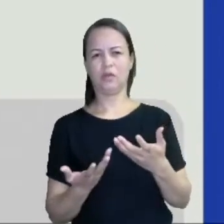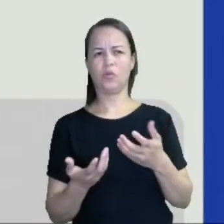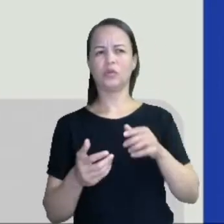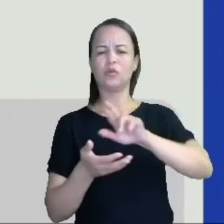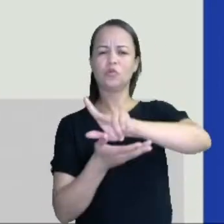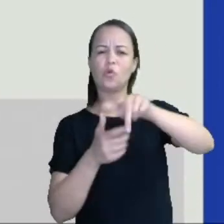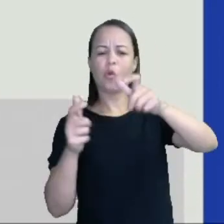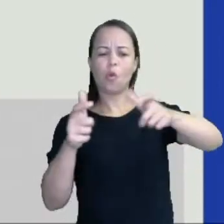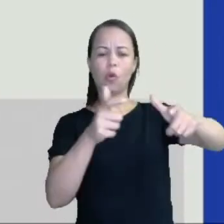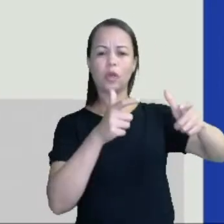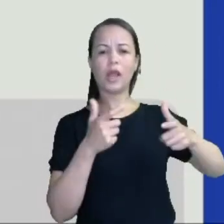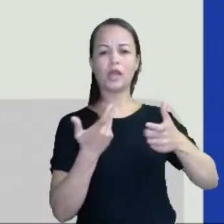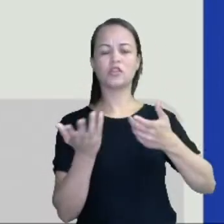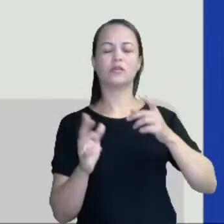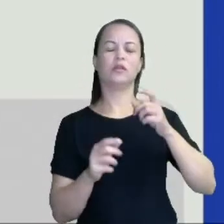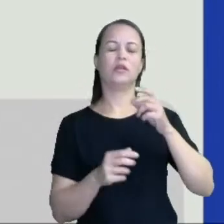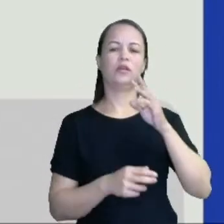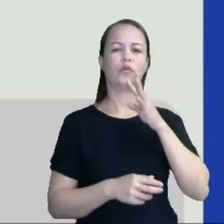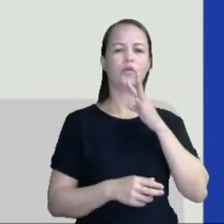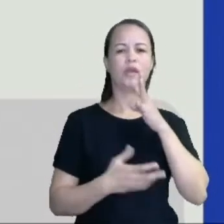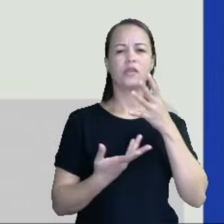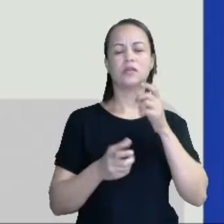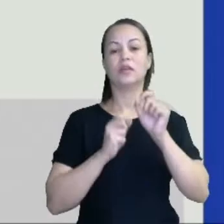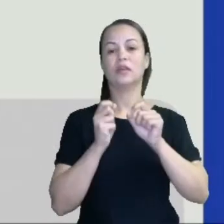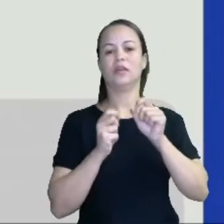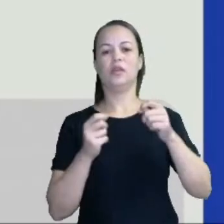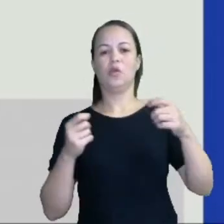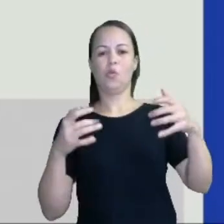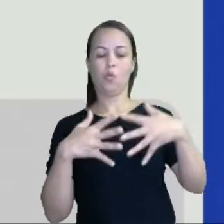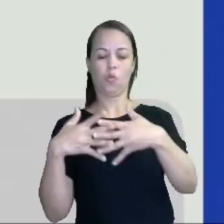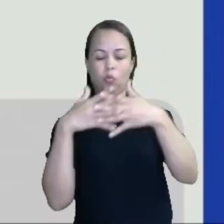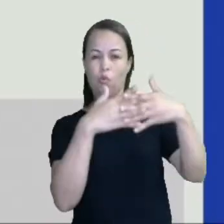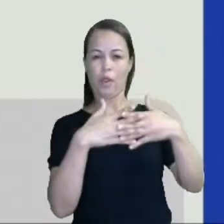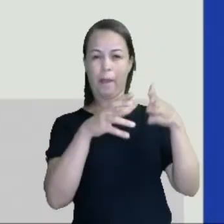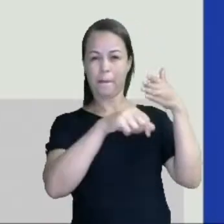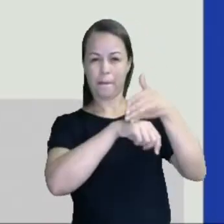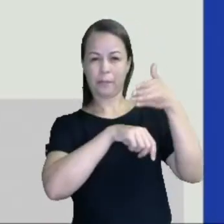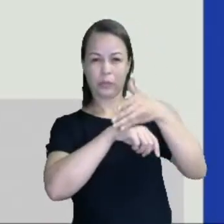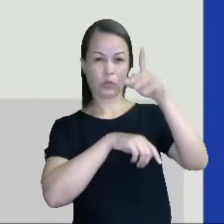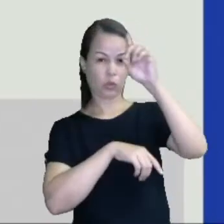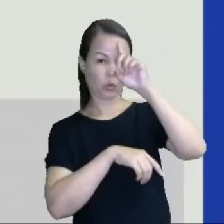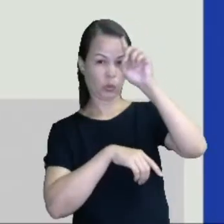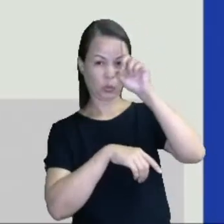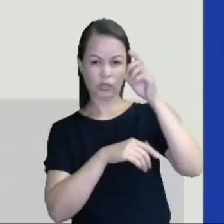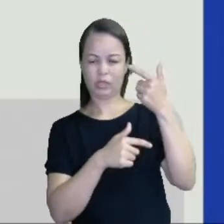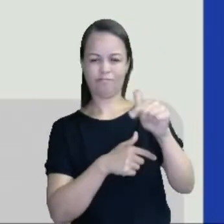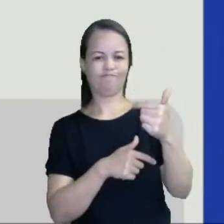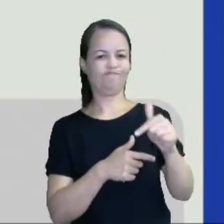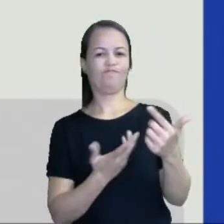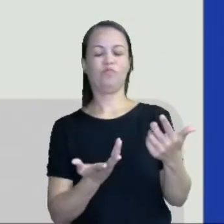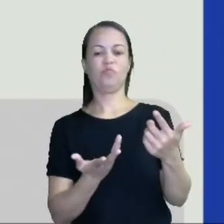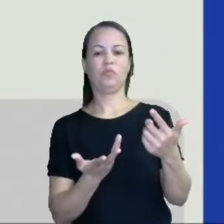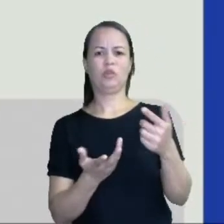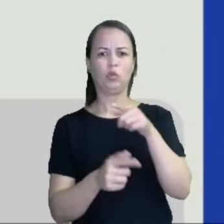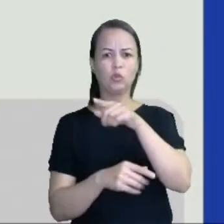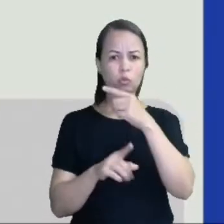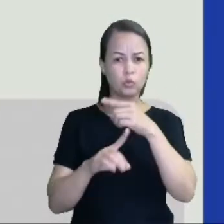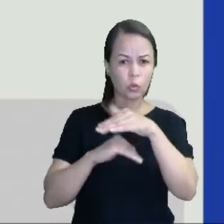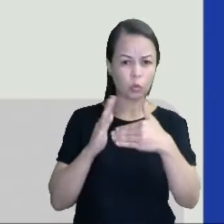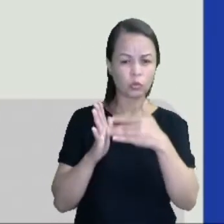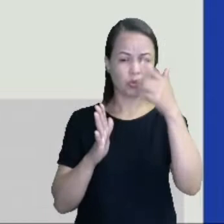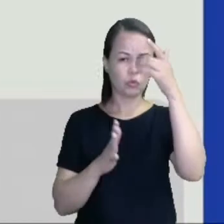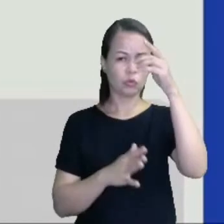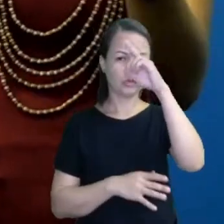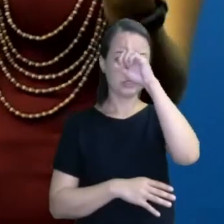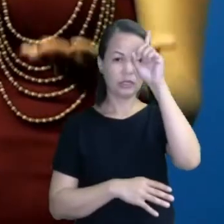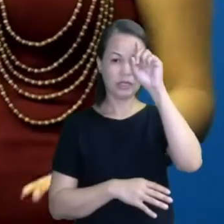lixo não é diária? Porque a coleta de lixo deve ser diária. Todo dia você produz lixo, todo dia você está ali produzindo